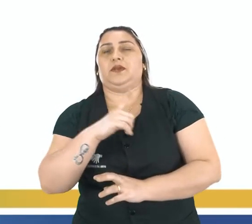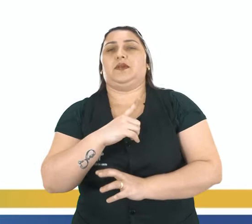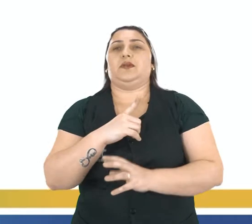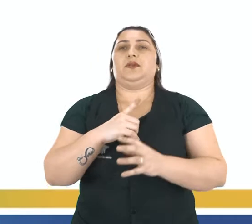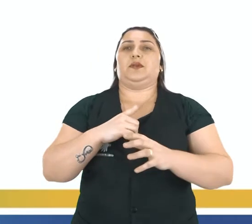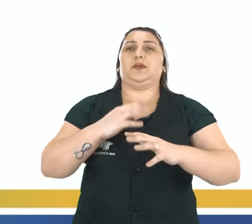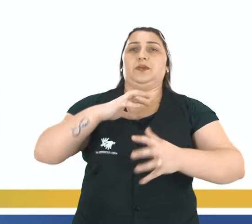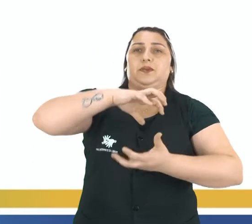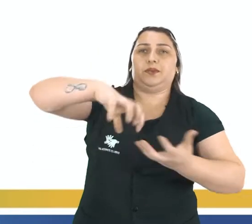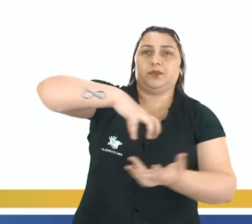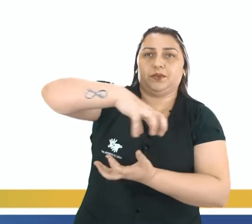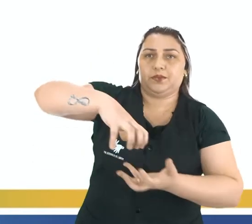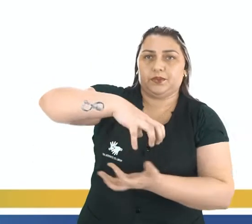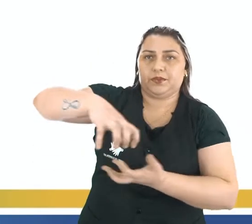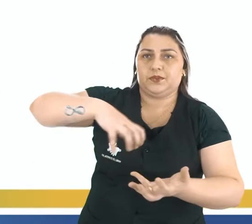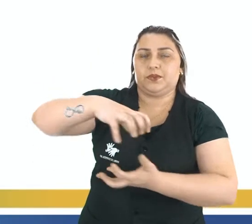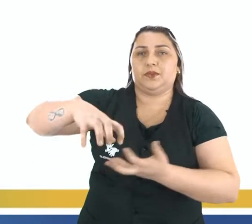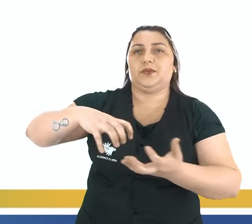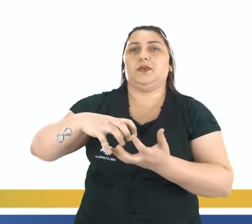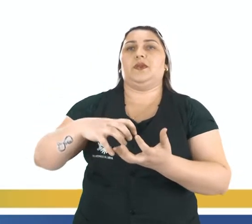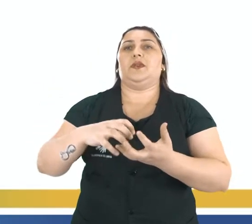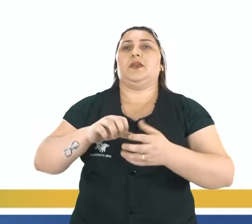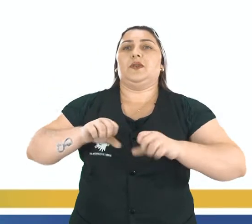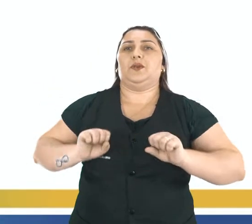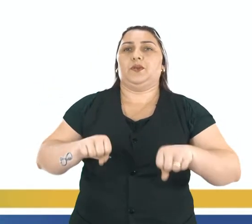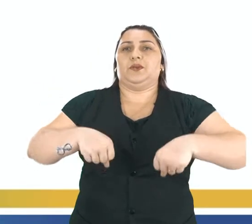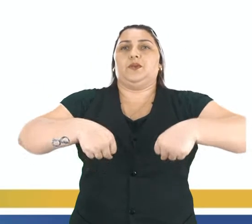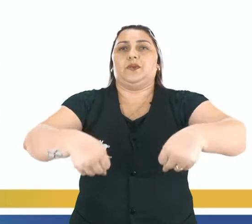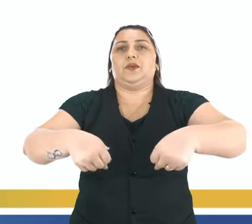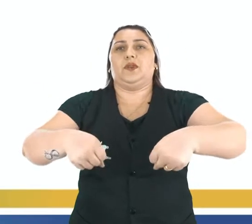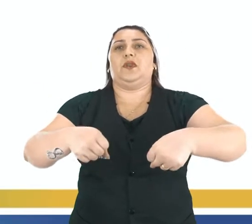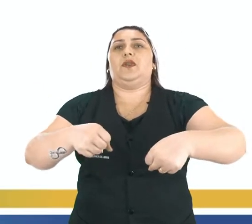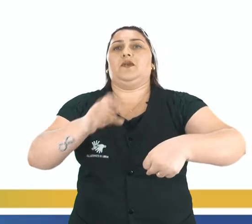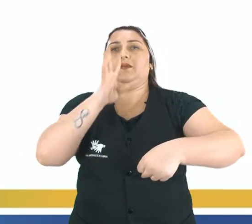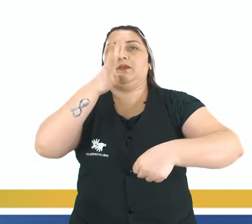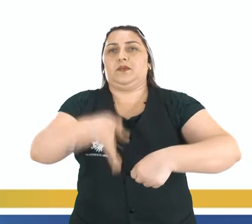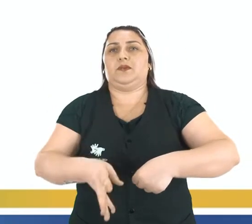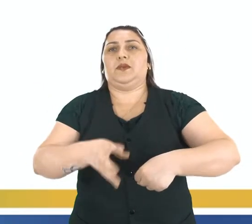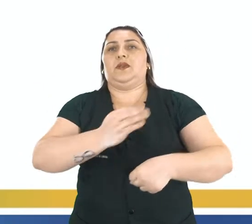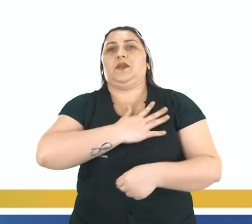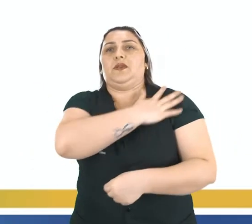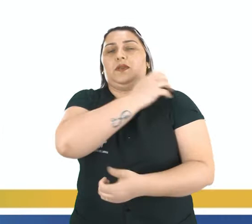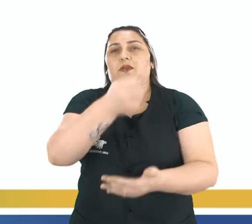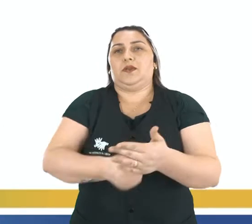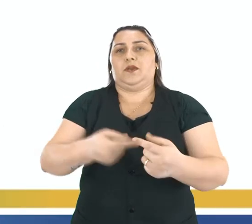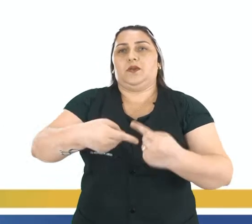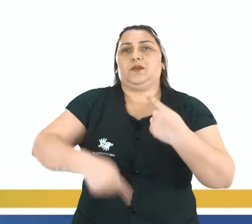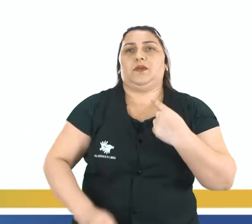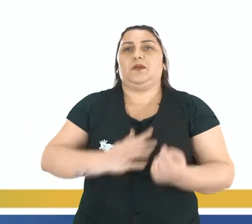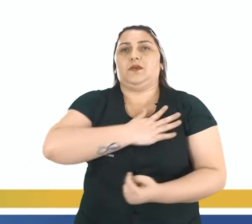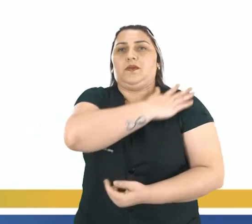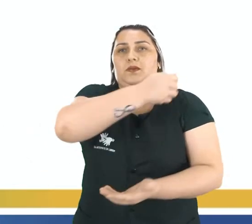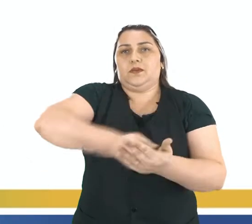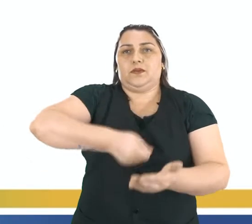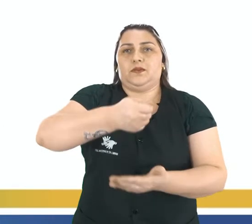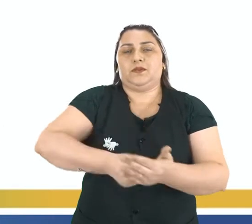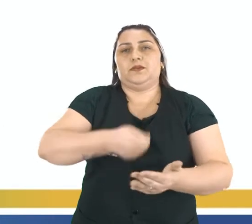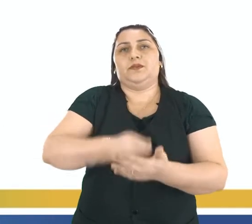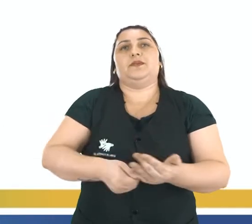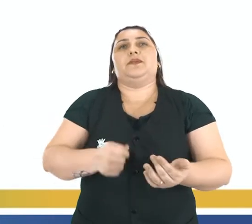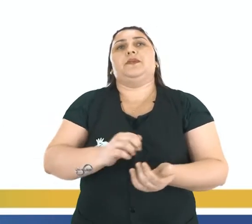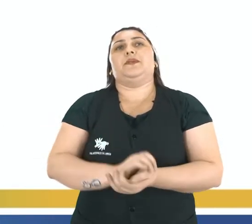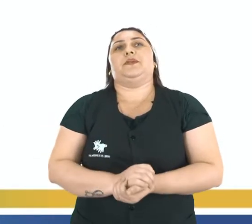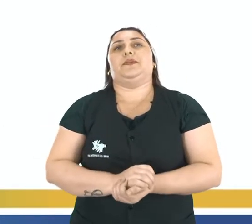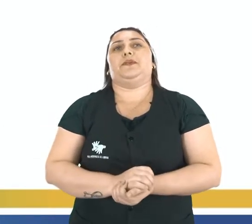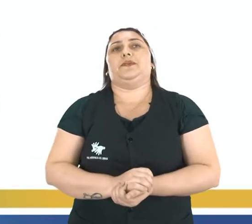muitos movimentos de resistência que lutavam e criticavam a ditadura, certo? Lutavam contra a ditadura e criticavam a